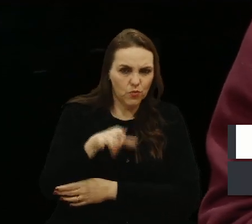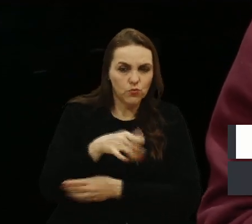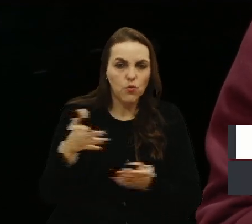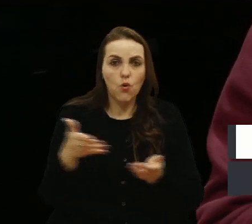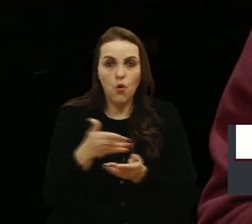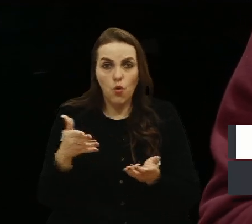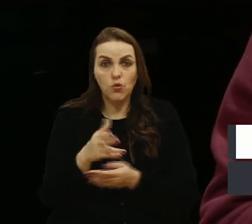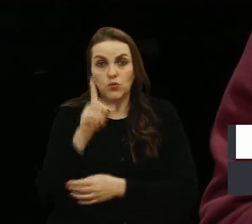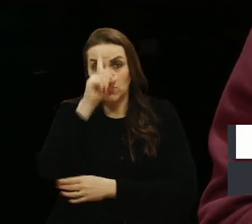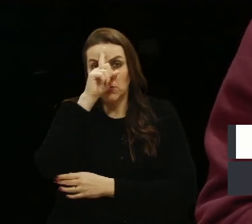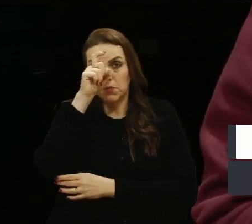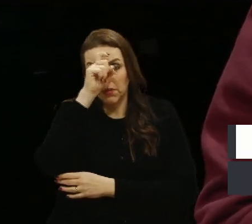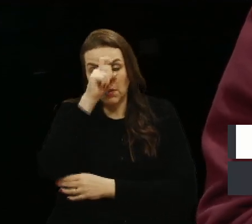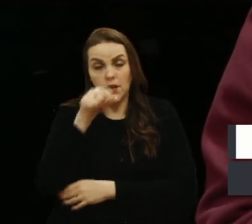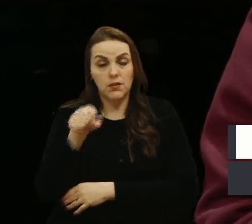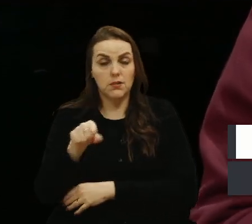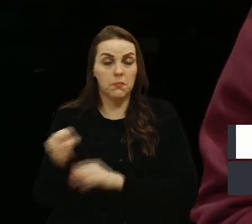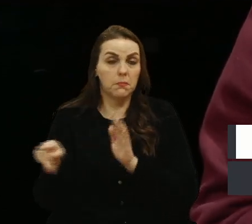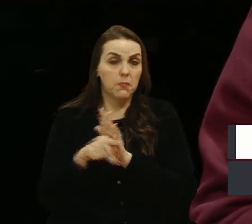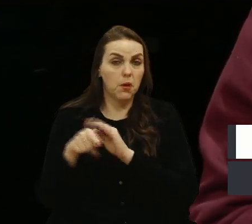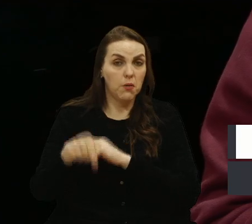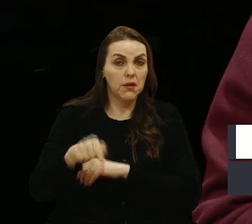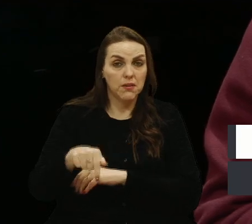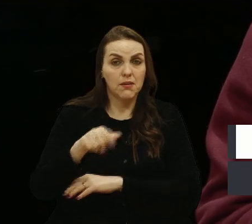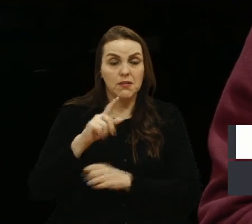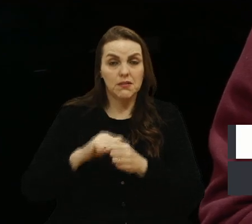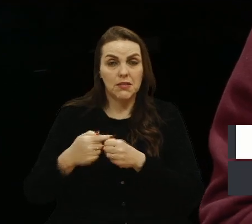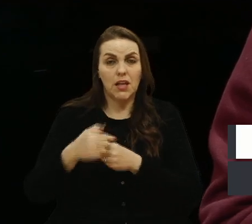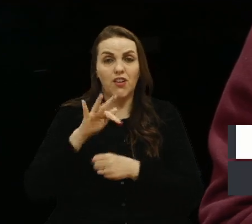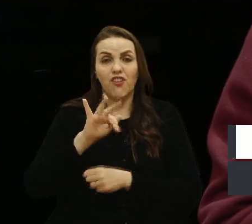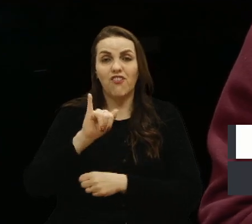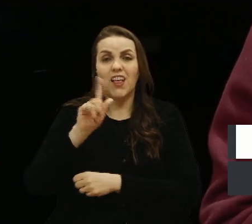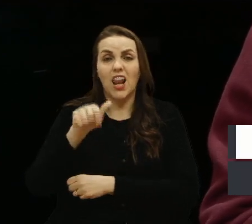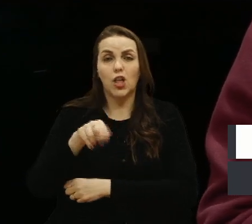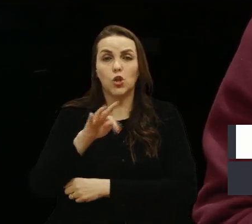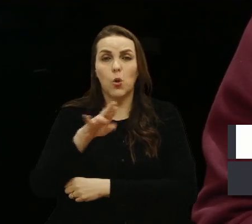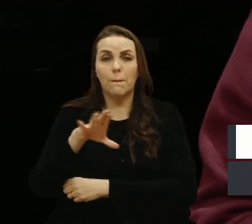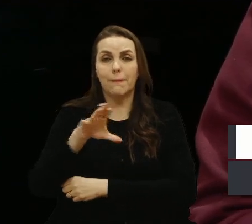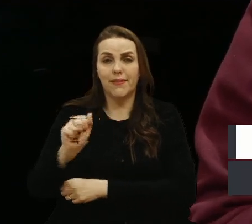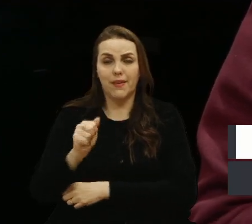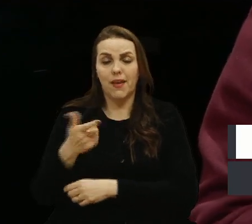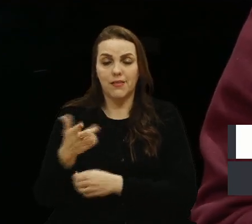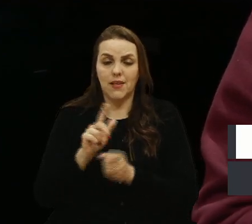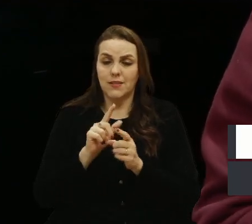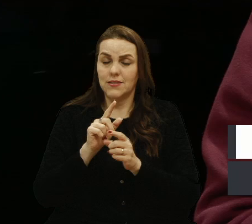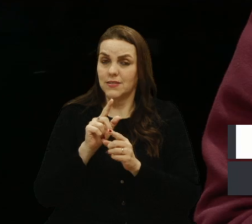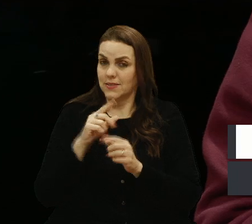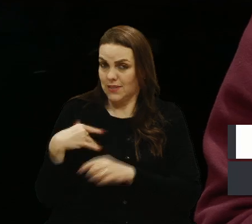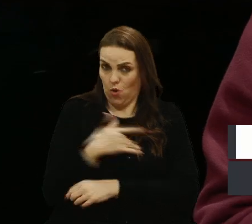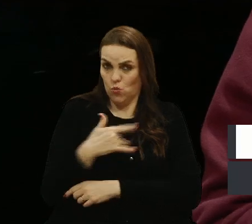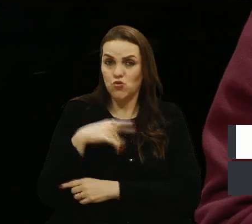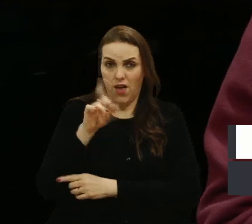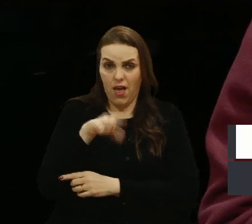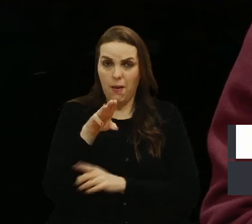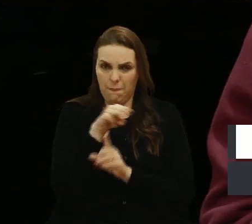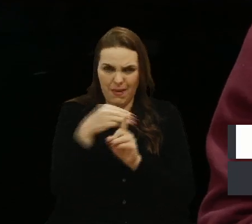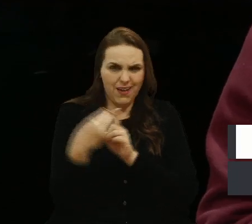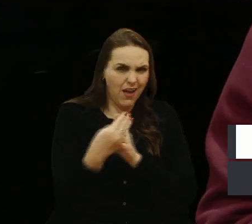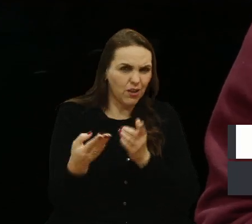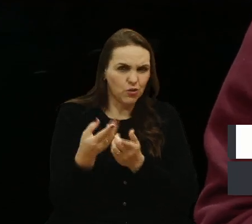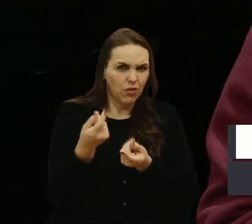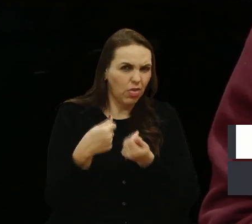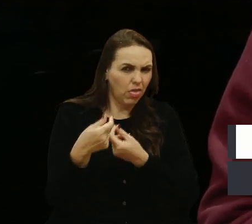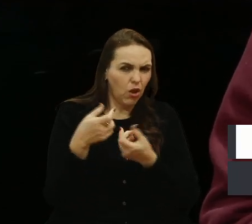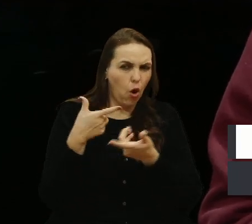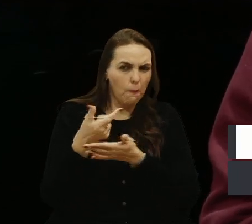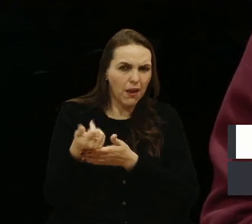Enfim, dos hospitais que tem na nossa cidade, que acabam muitas vezes fazendo com que a saúde ela seja mercadoria. Então, nós precisamos ter um hospital